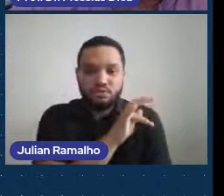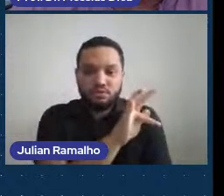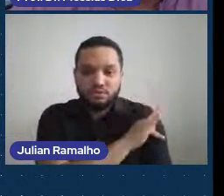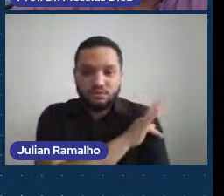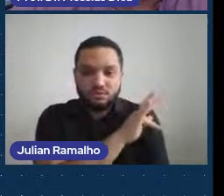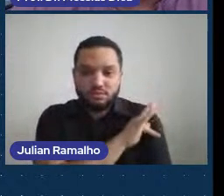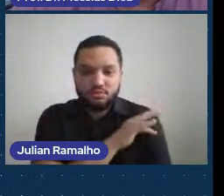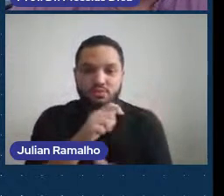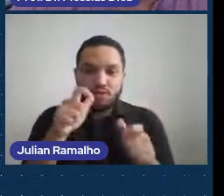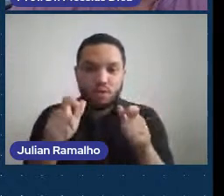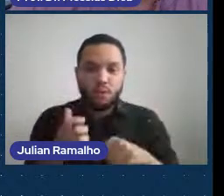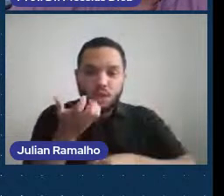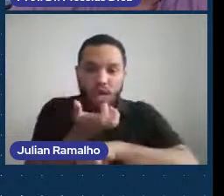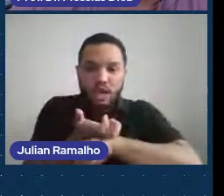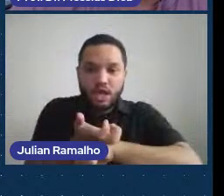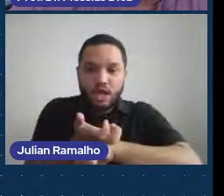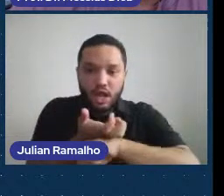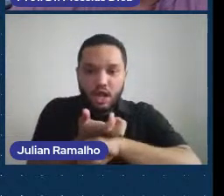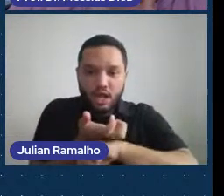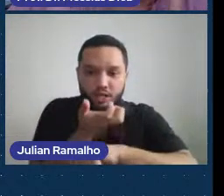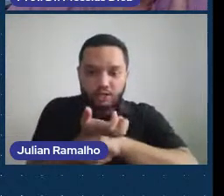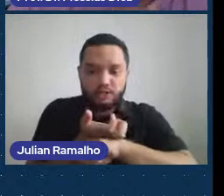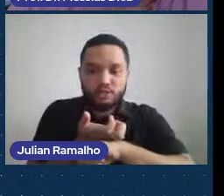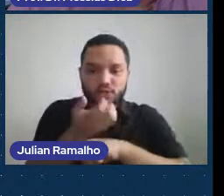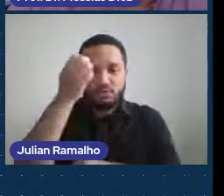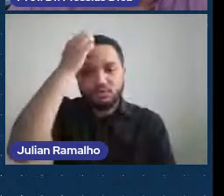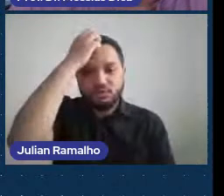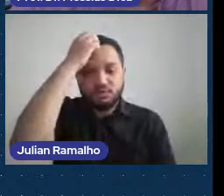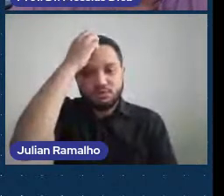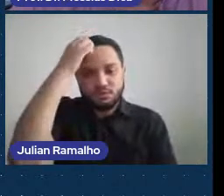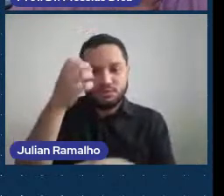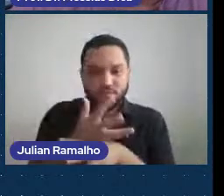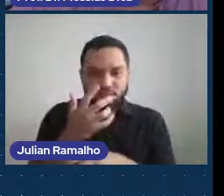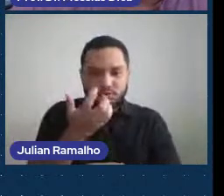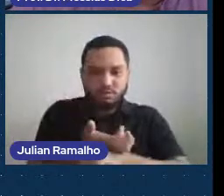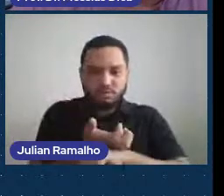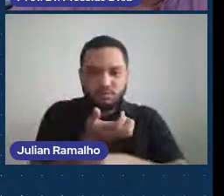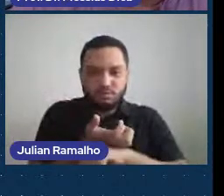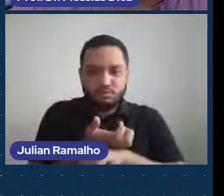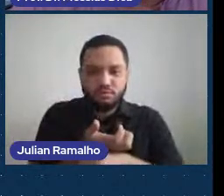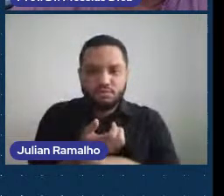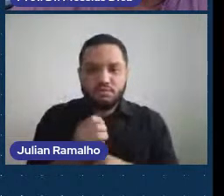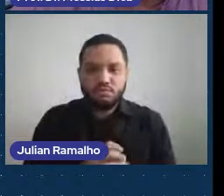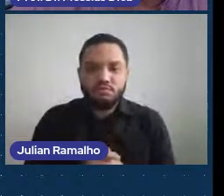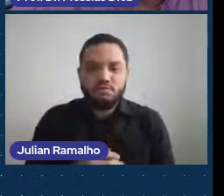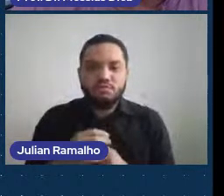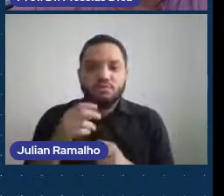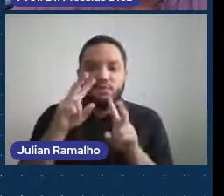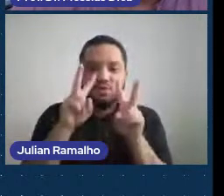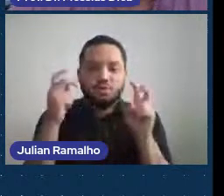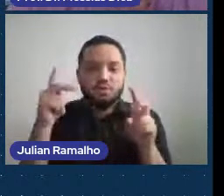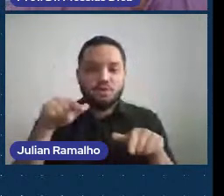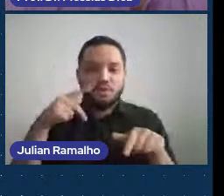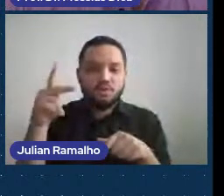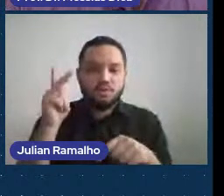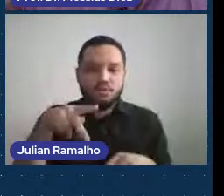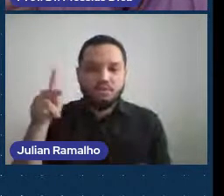de Aracati, né? Sobre a representação que eles constroem sobre o trabalho dos seus professores, ok?